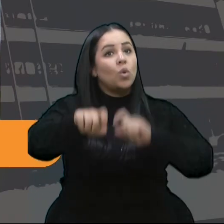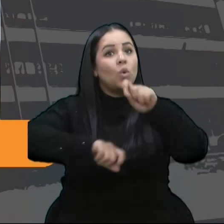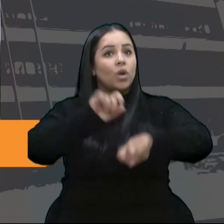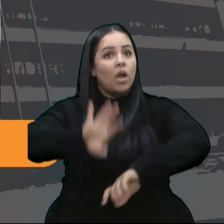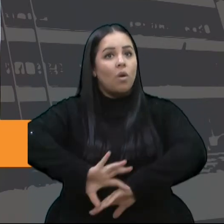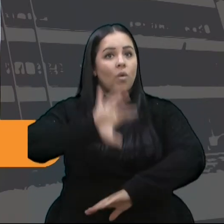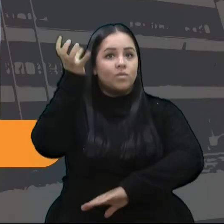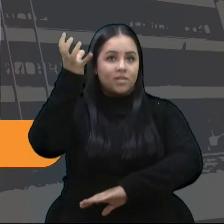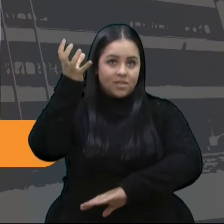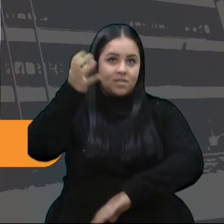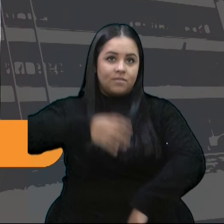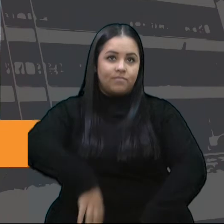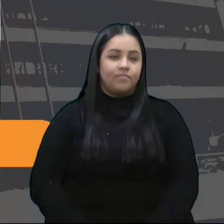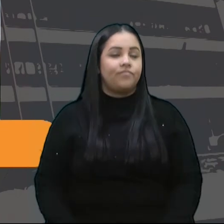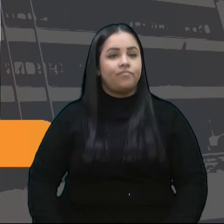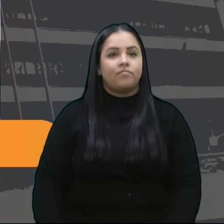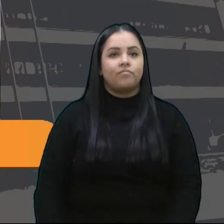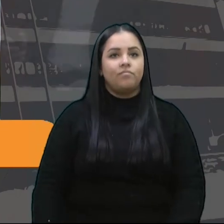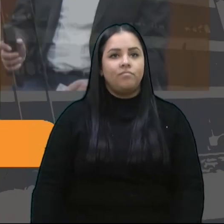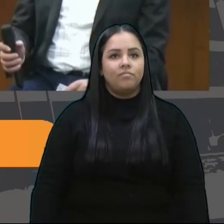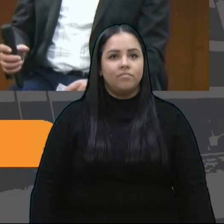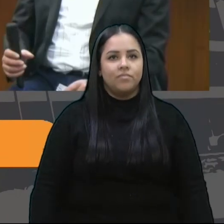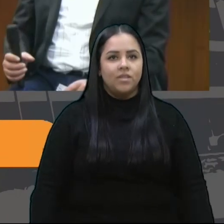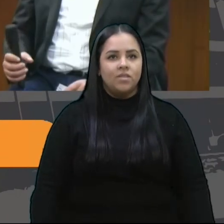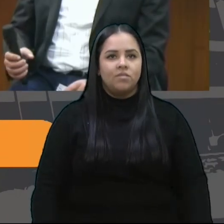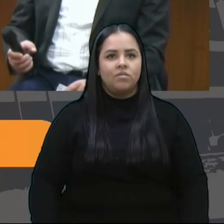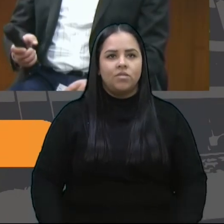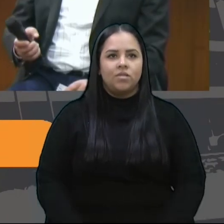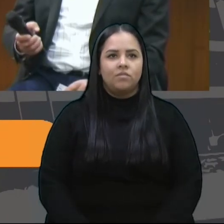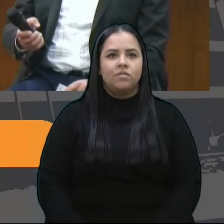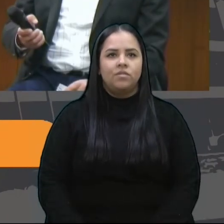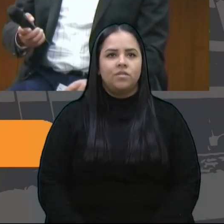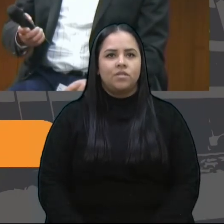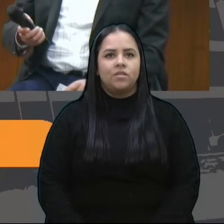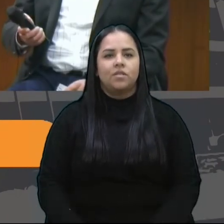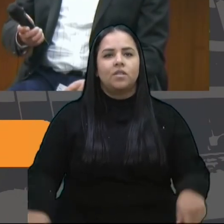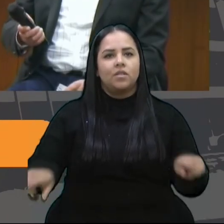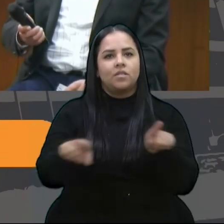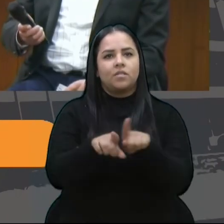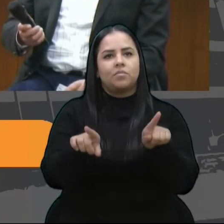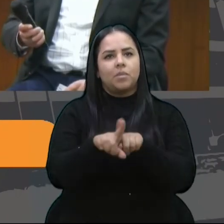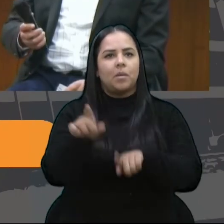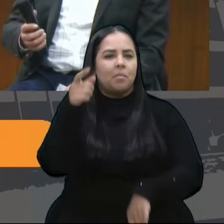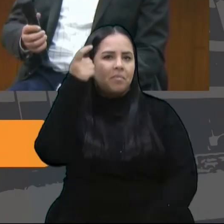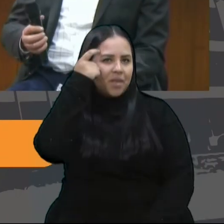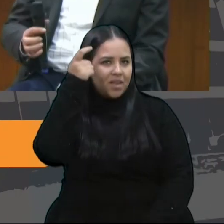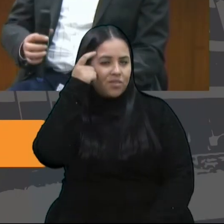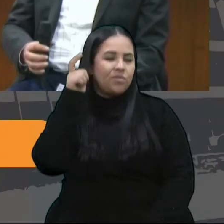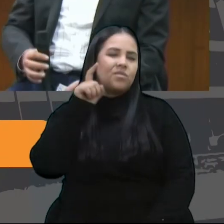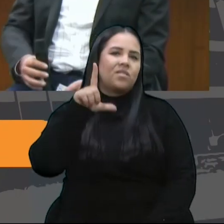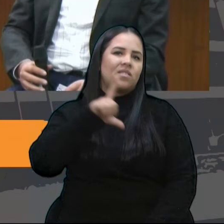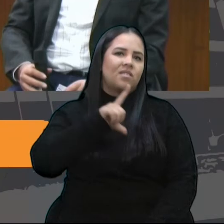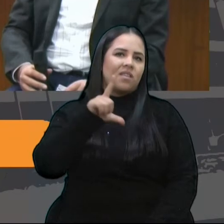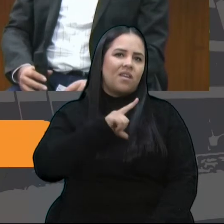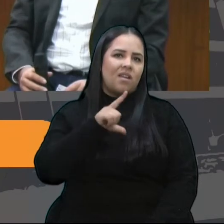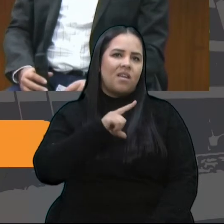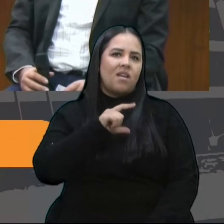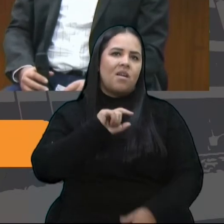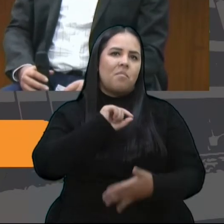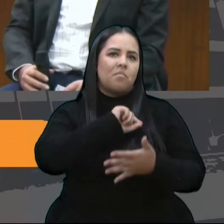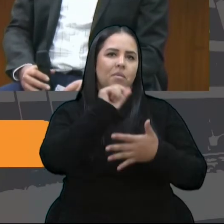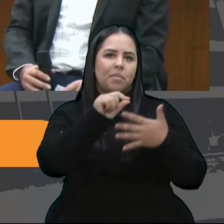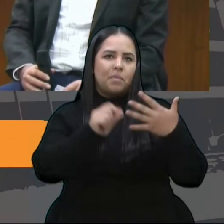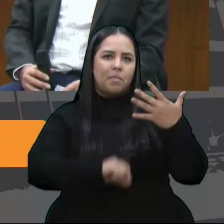penso que com relação a essas questões de